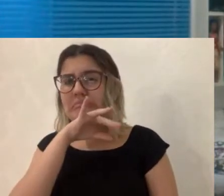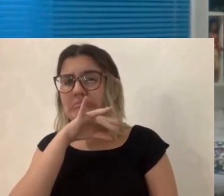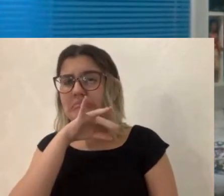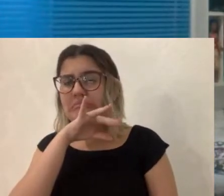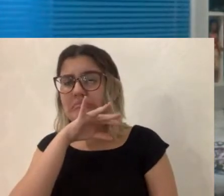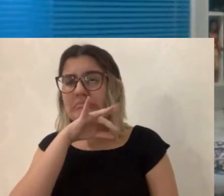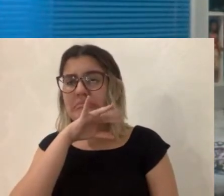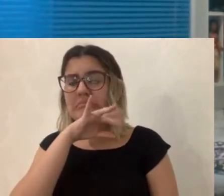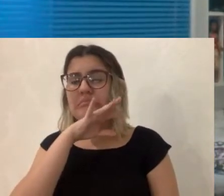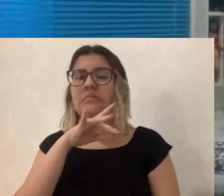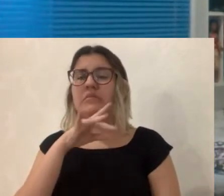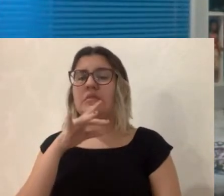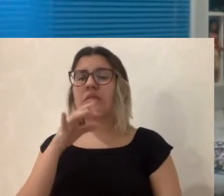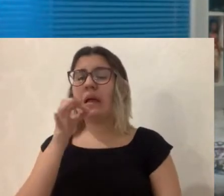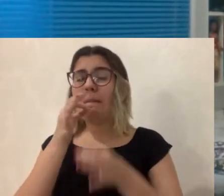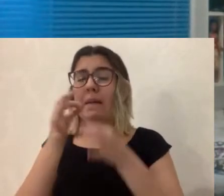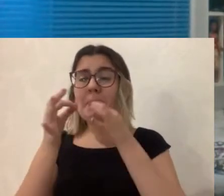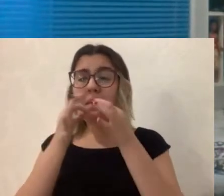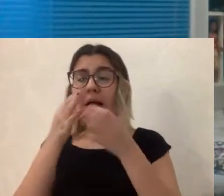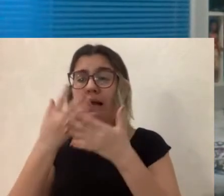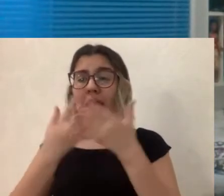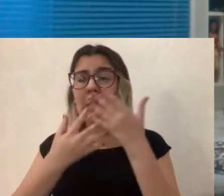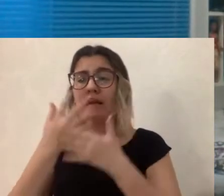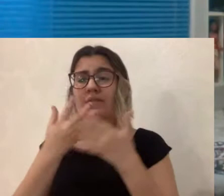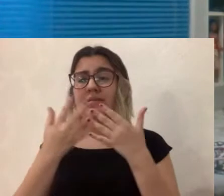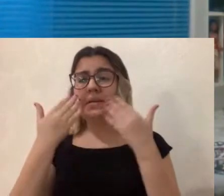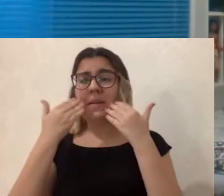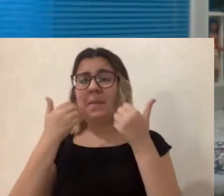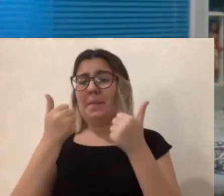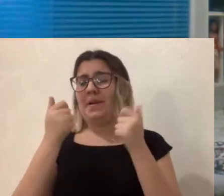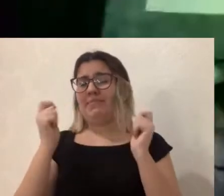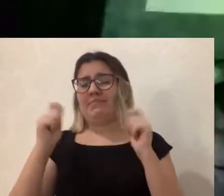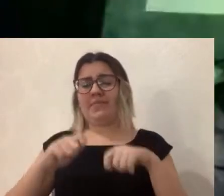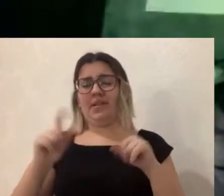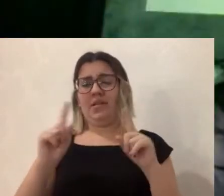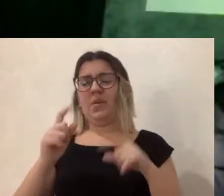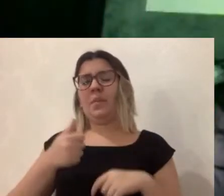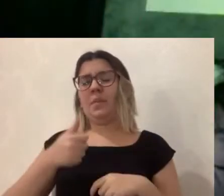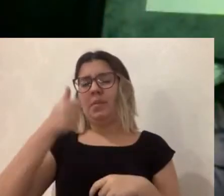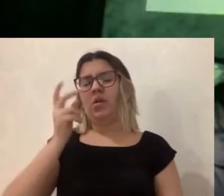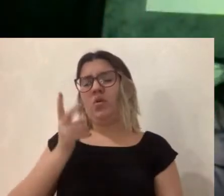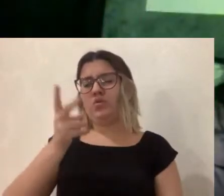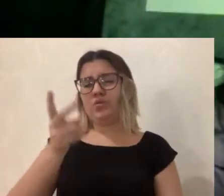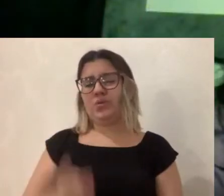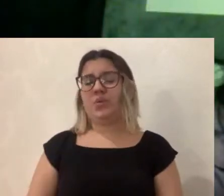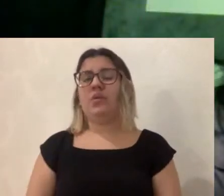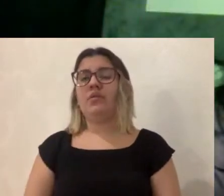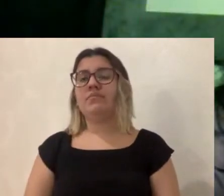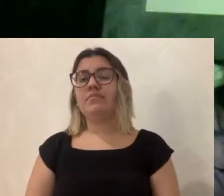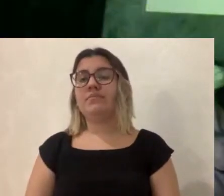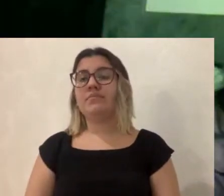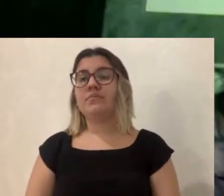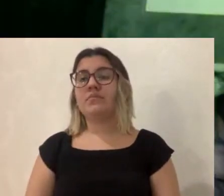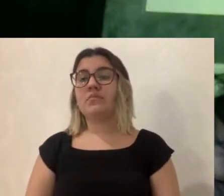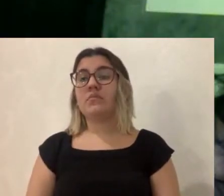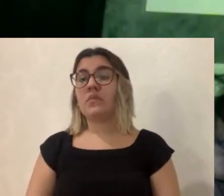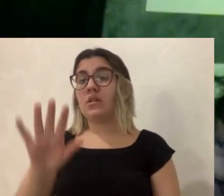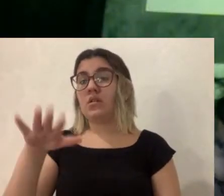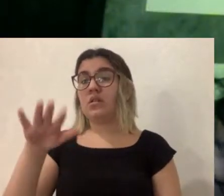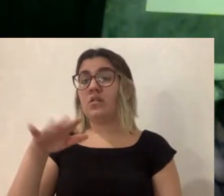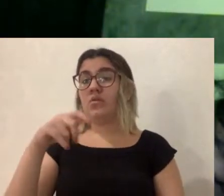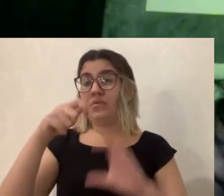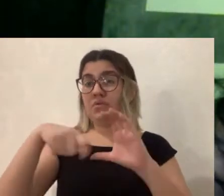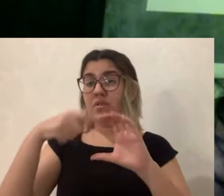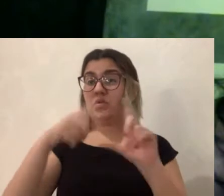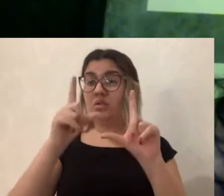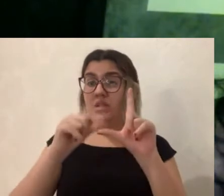dando para entender muito. Obrigada, Ana Paula. Acho que é melhor a gente seguir. Compartilha o link, Edgar, aqui no chat para as pessoas acessarem,